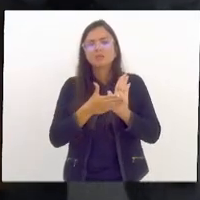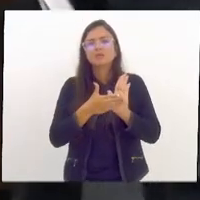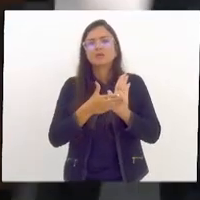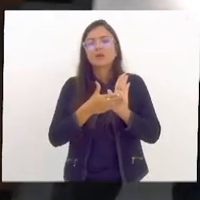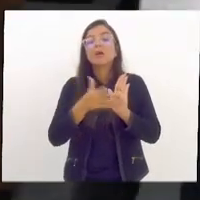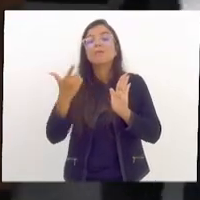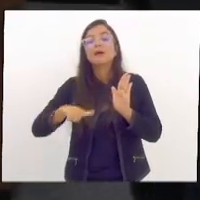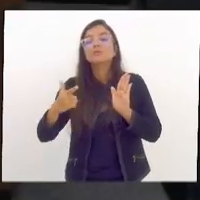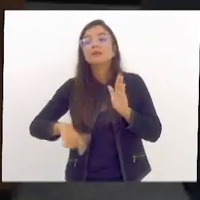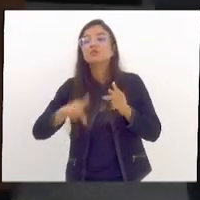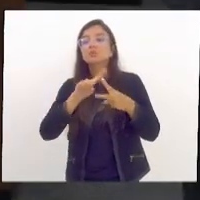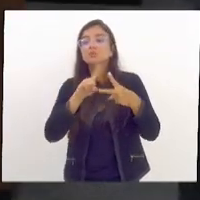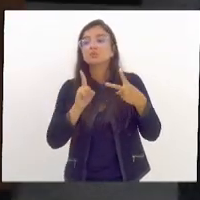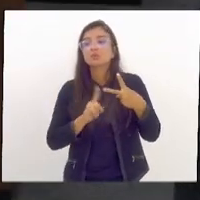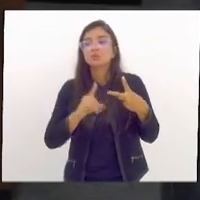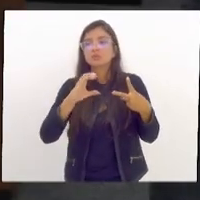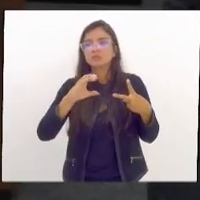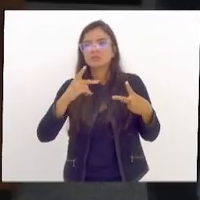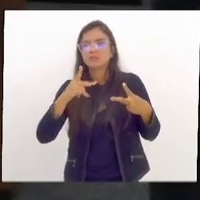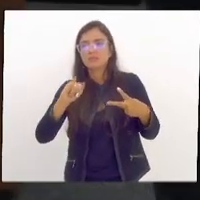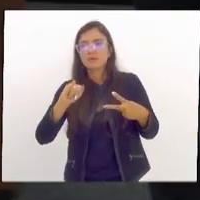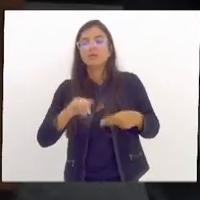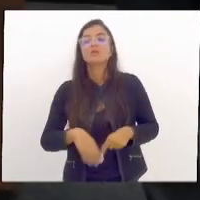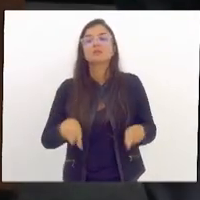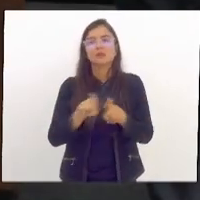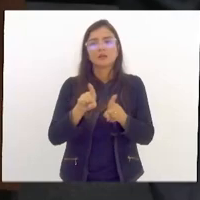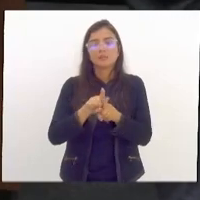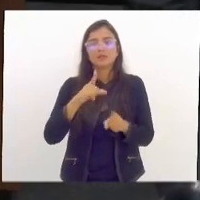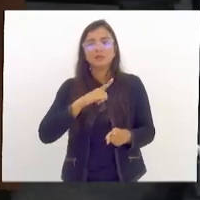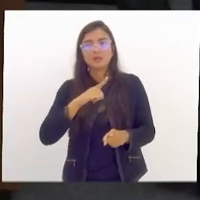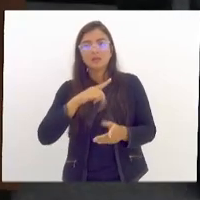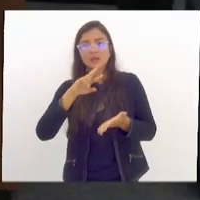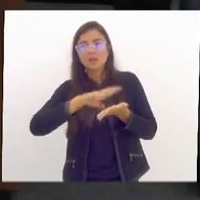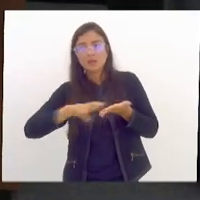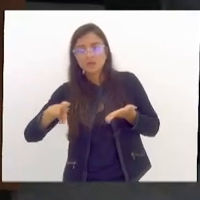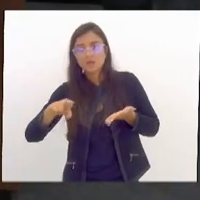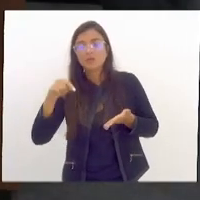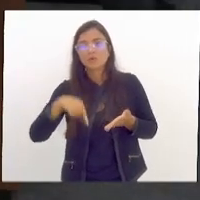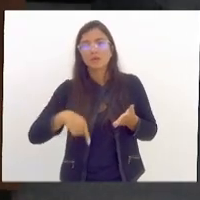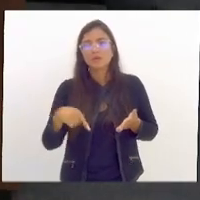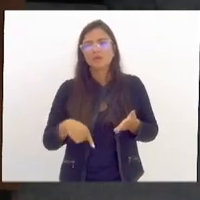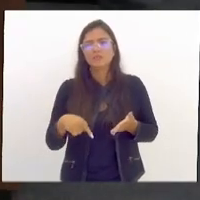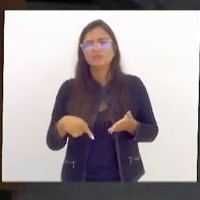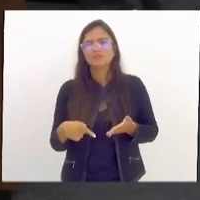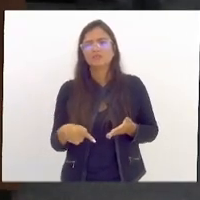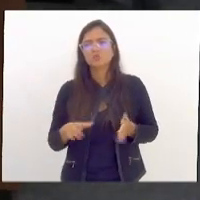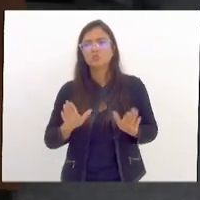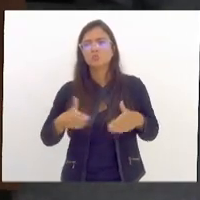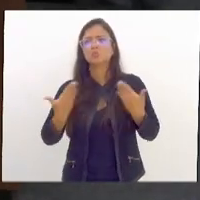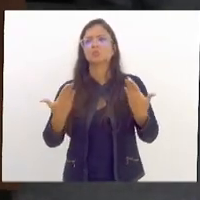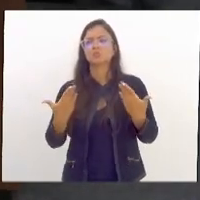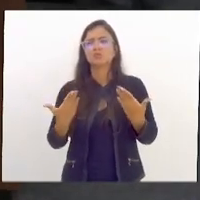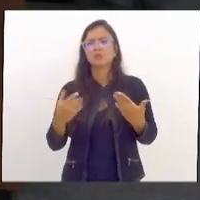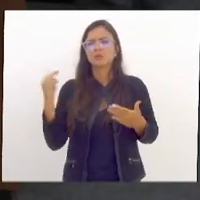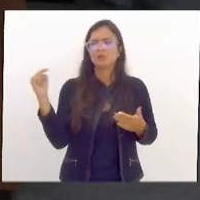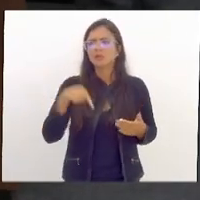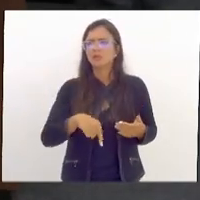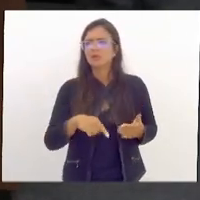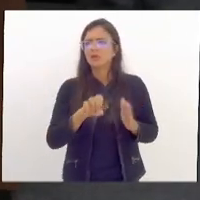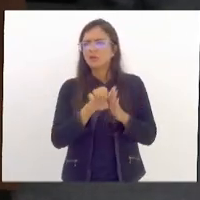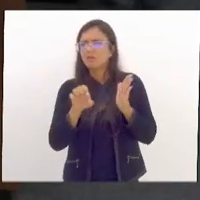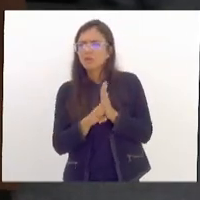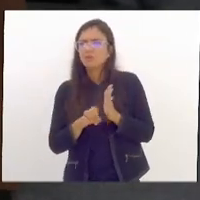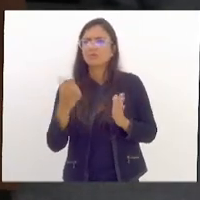dois relatórios de CPI. E a gente tem um relatório nessa casa que, de forma inédita, veio para o plenário receber emenda, que nunca tinha